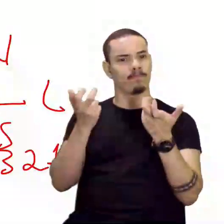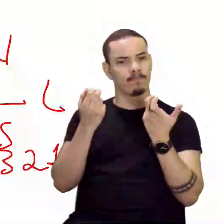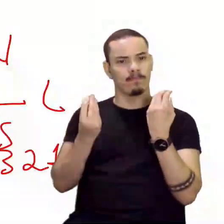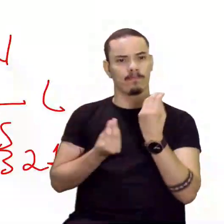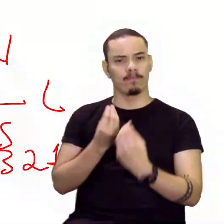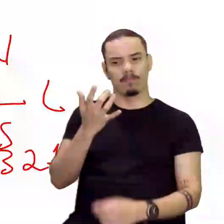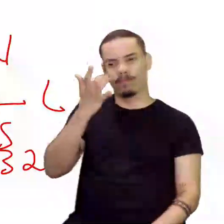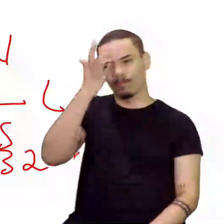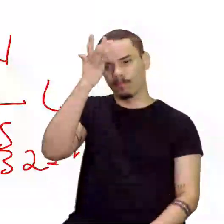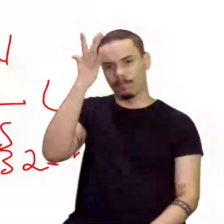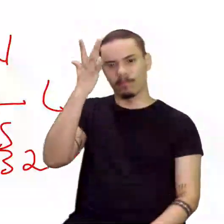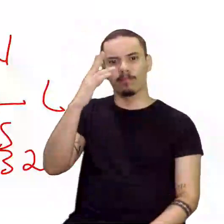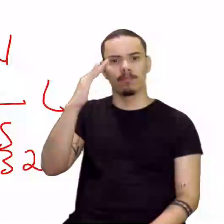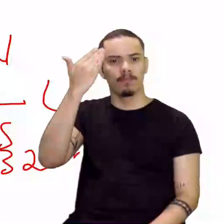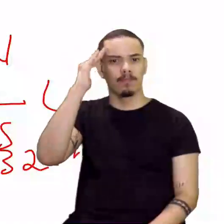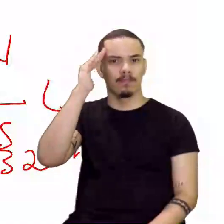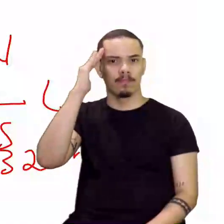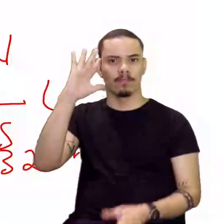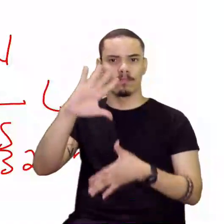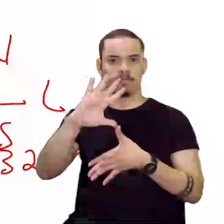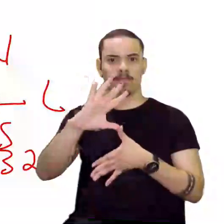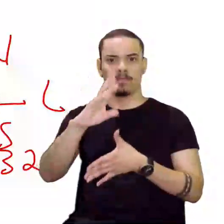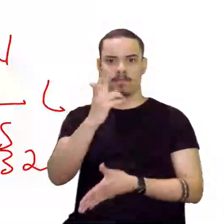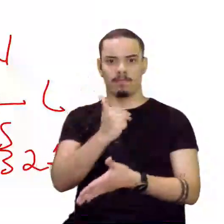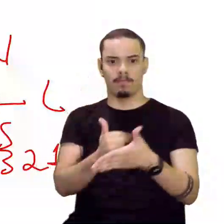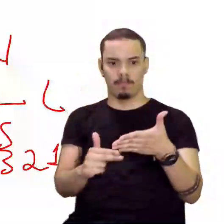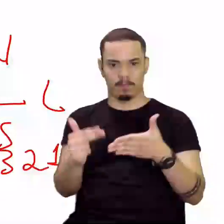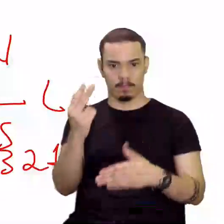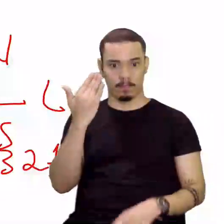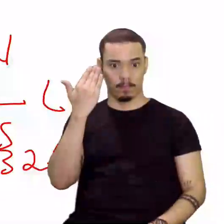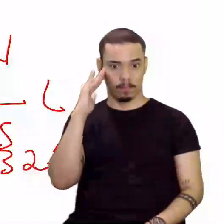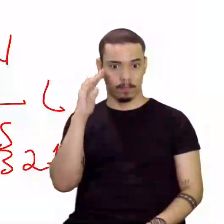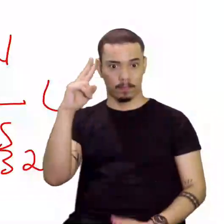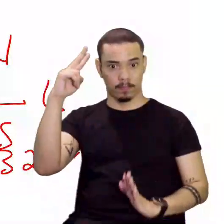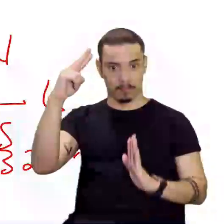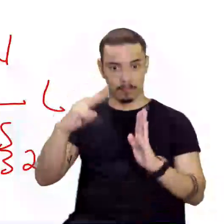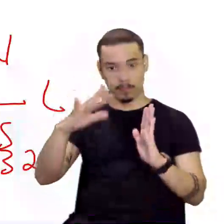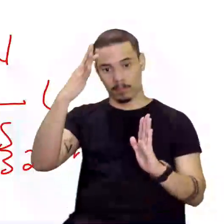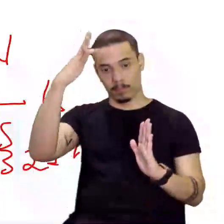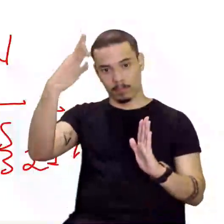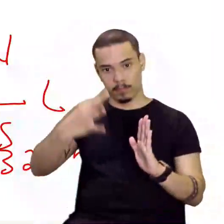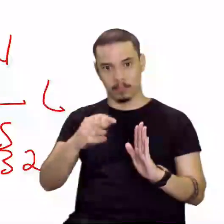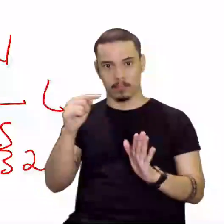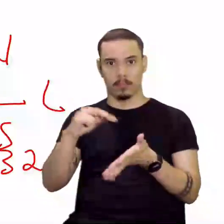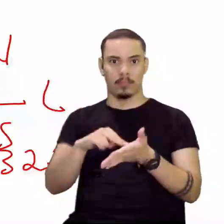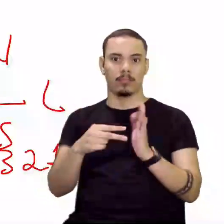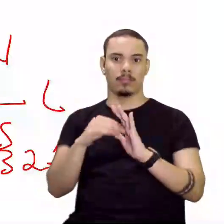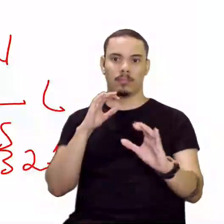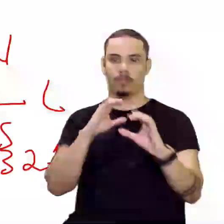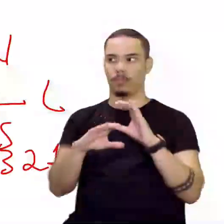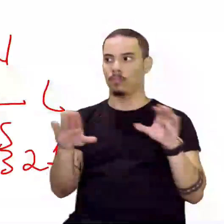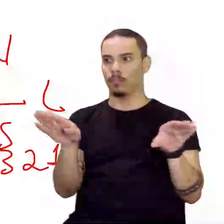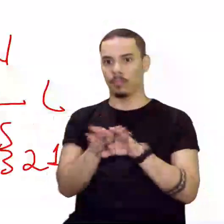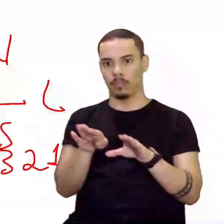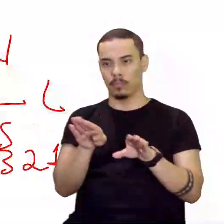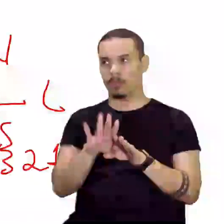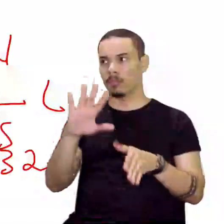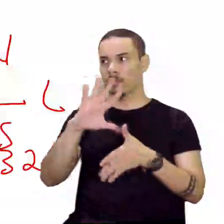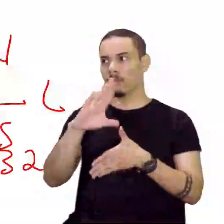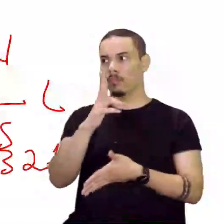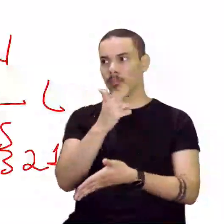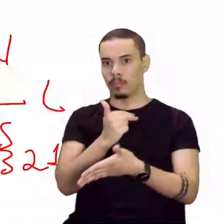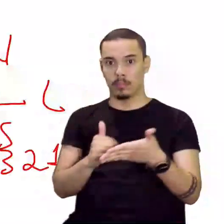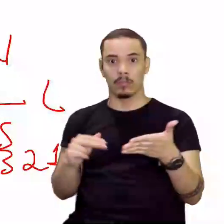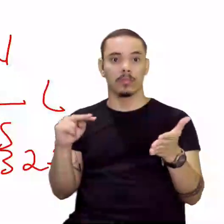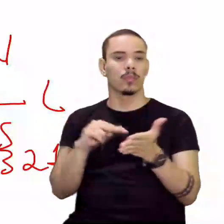é fácil ler um mapa? Isso é uma maneira de comunicação. Um mapa